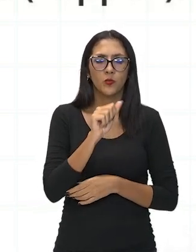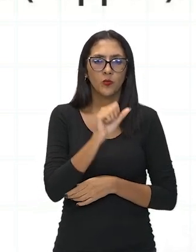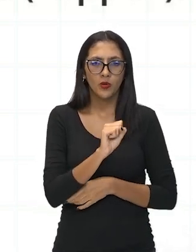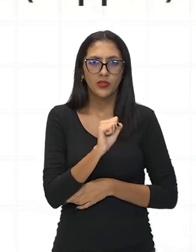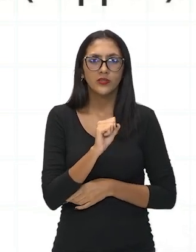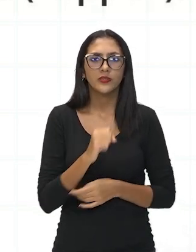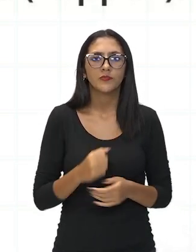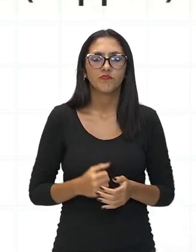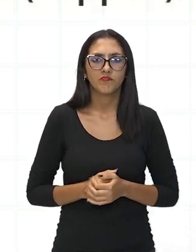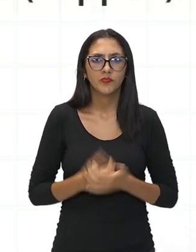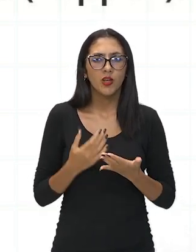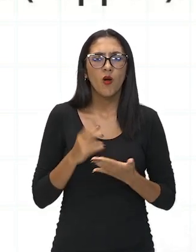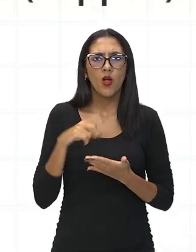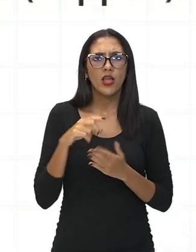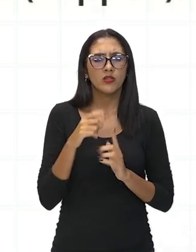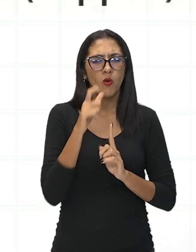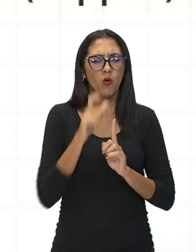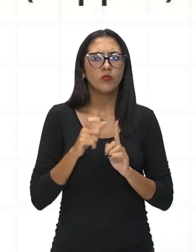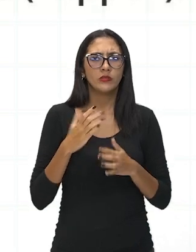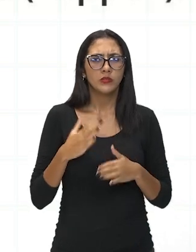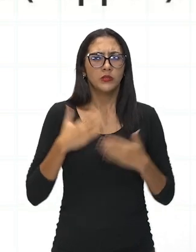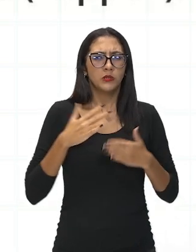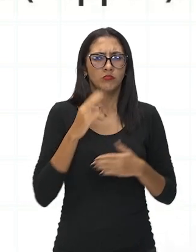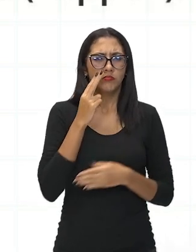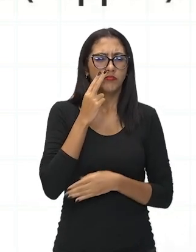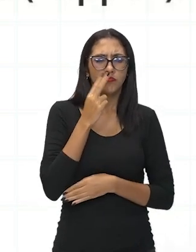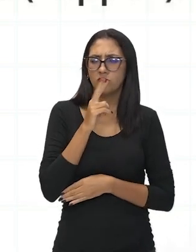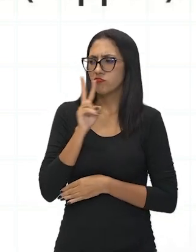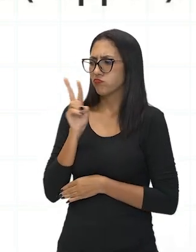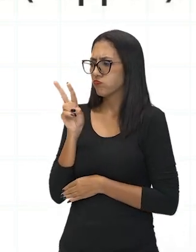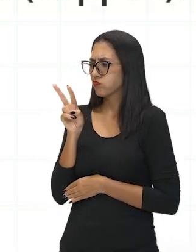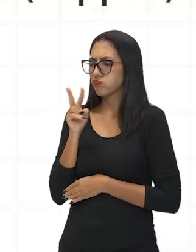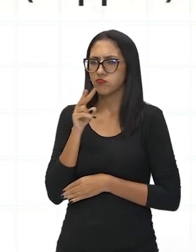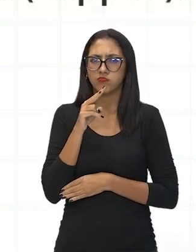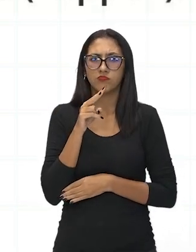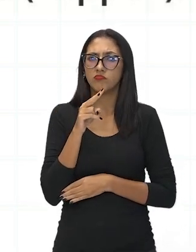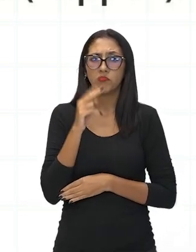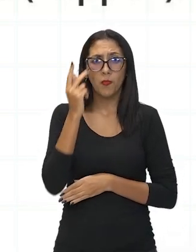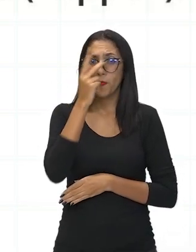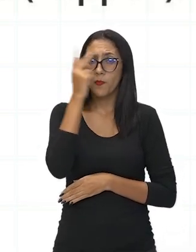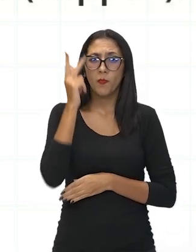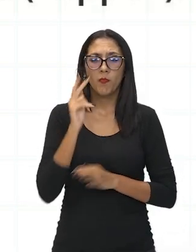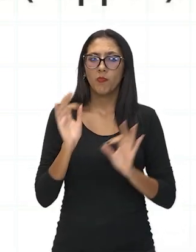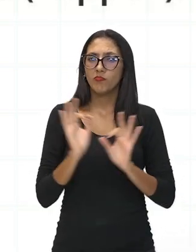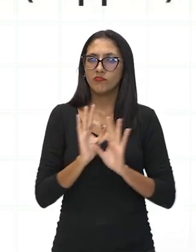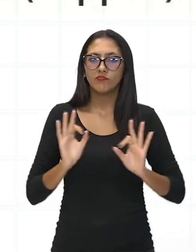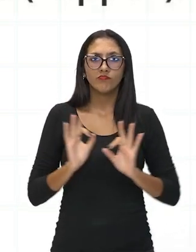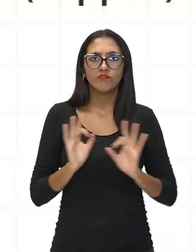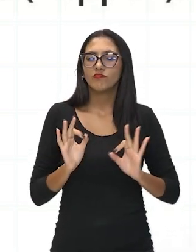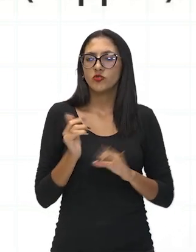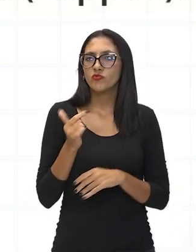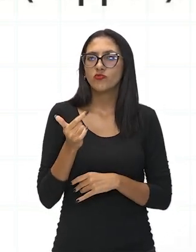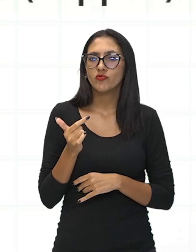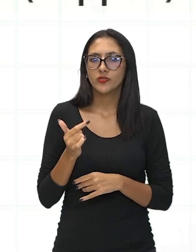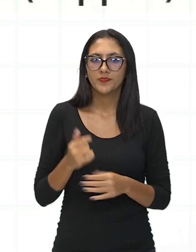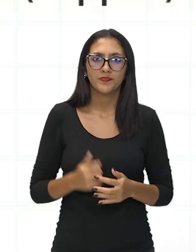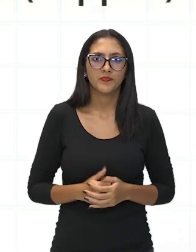Então, mas ninguém estava atrás dele. Então, ele tá? Então,